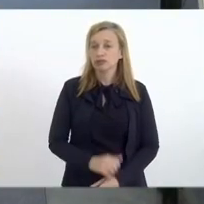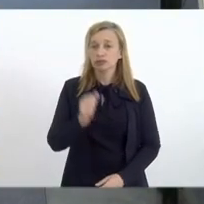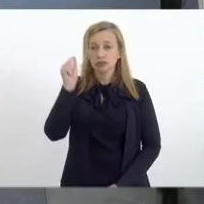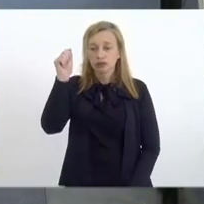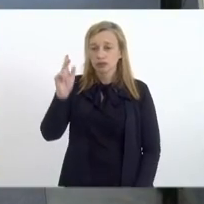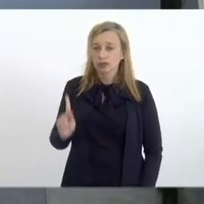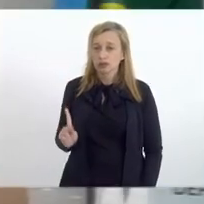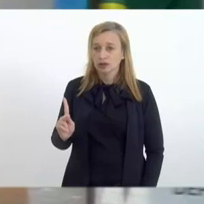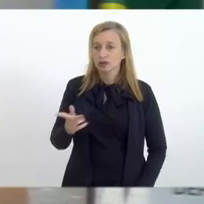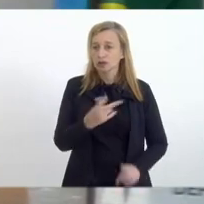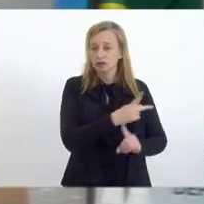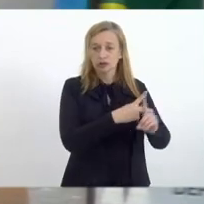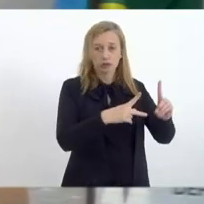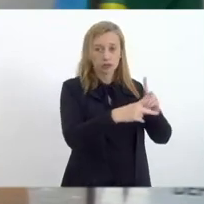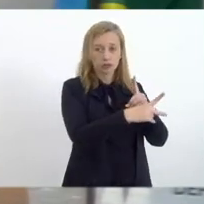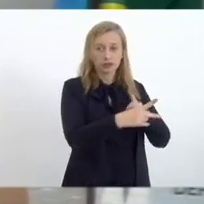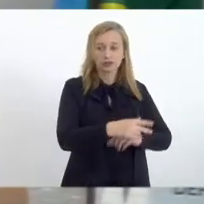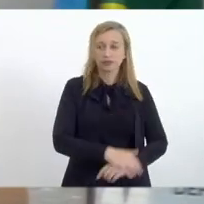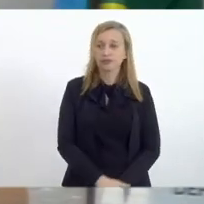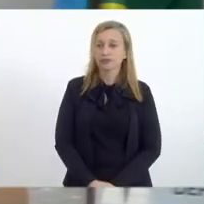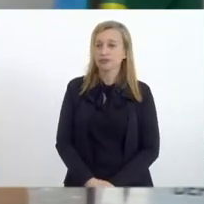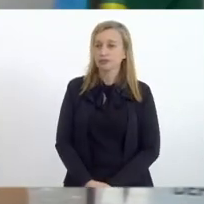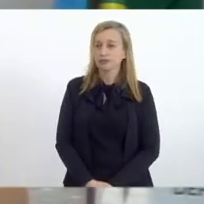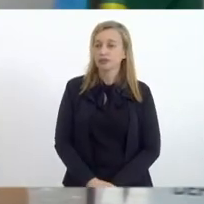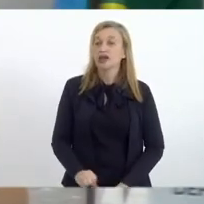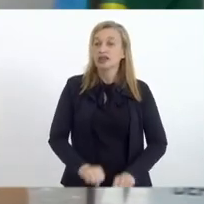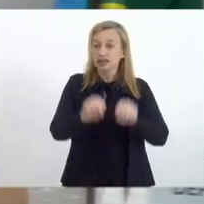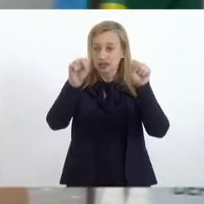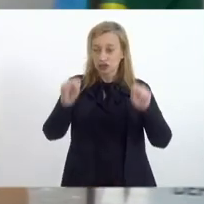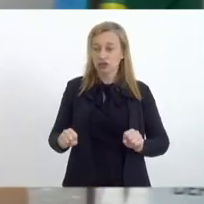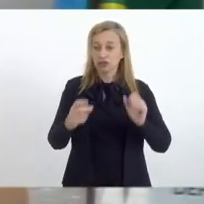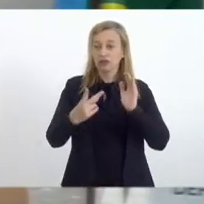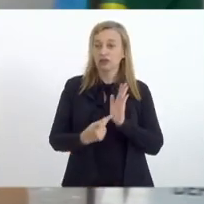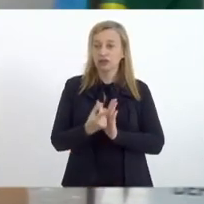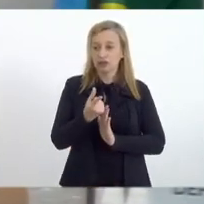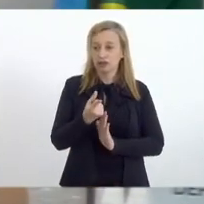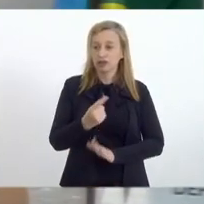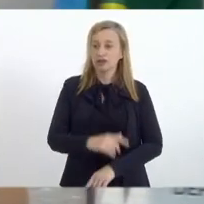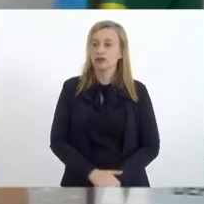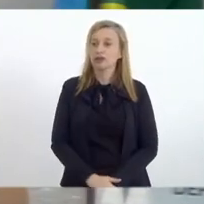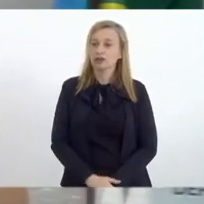aposentado do Rio Previdência, sistema financeiro.